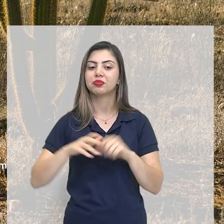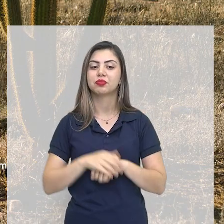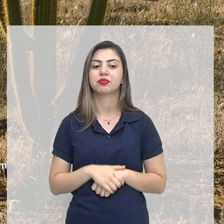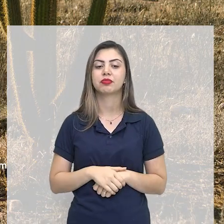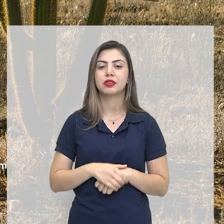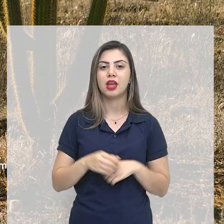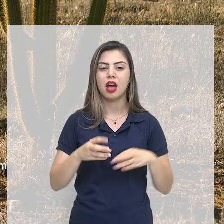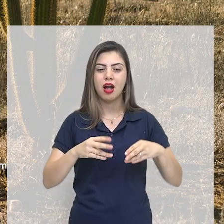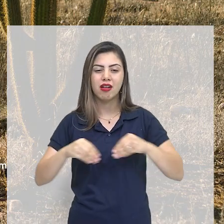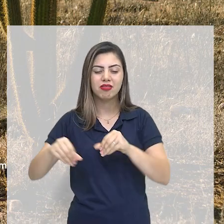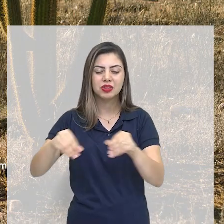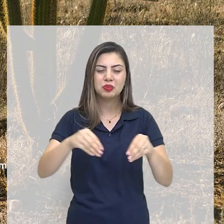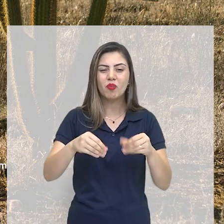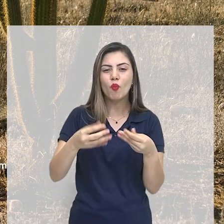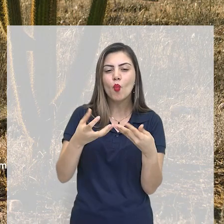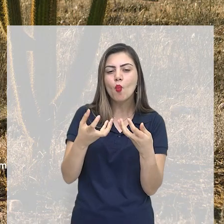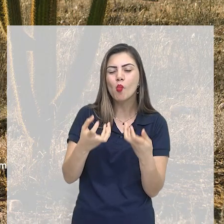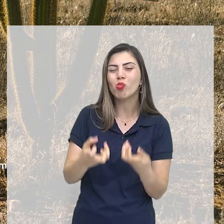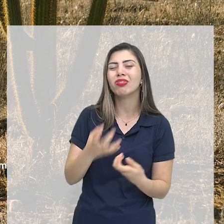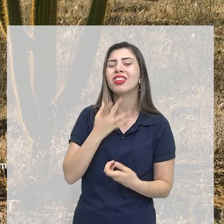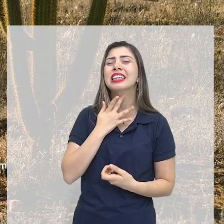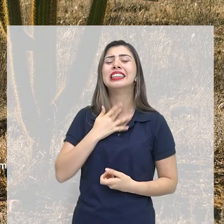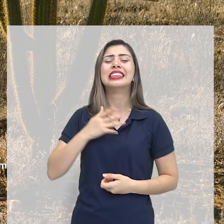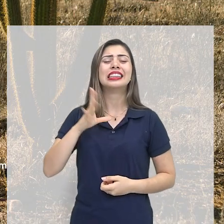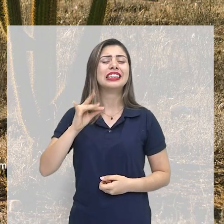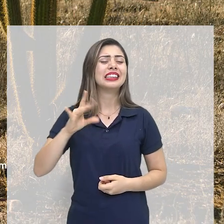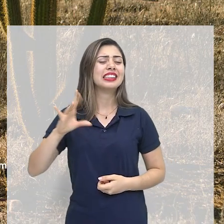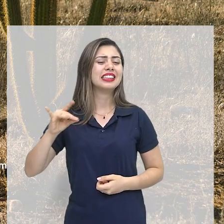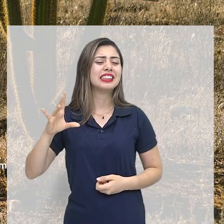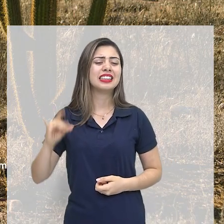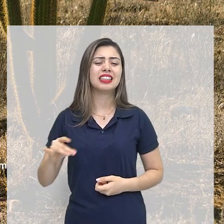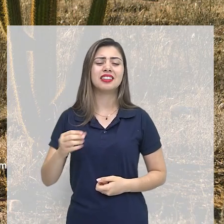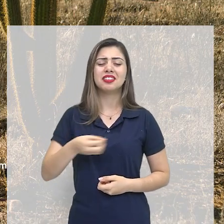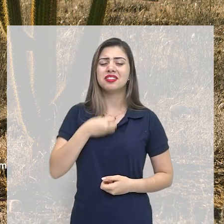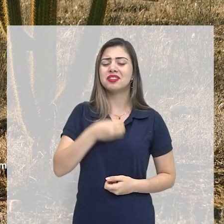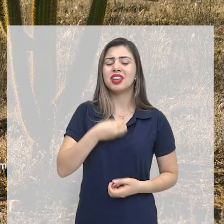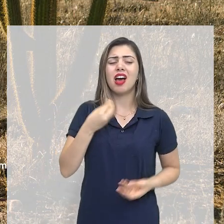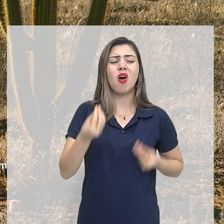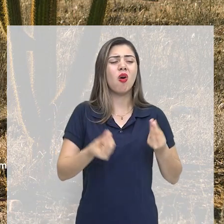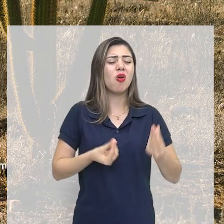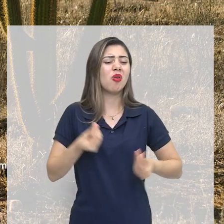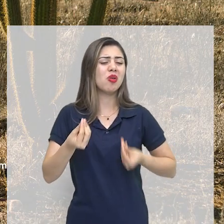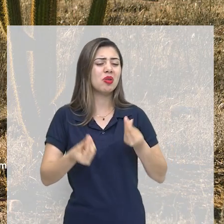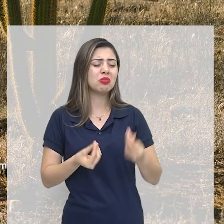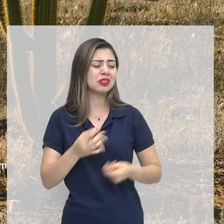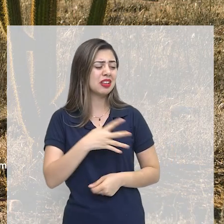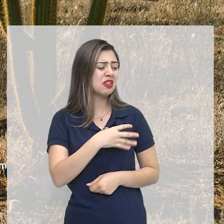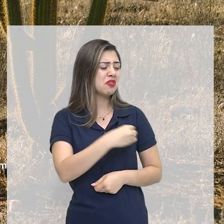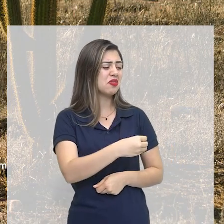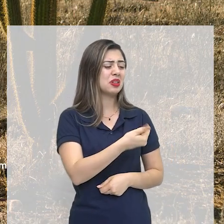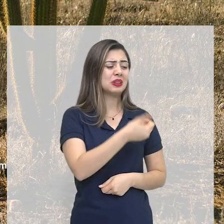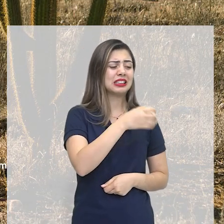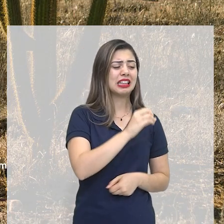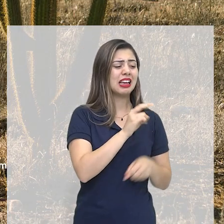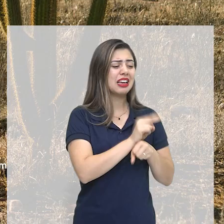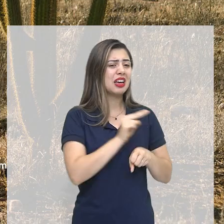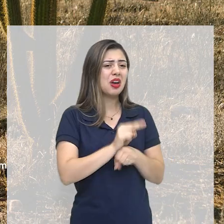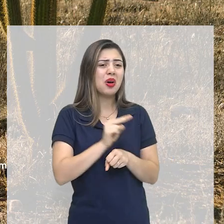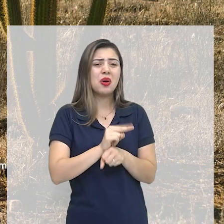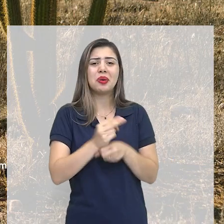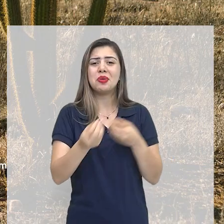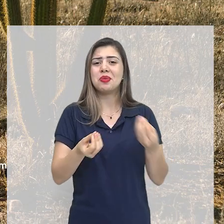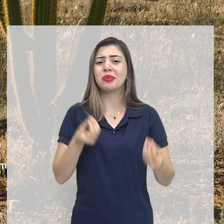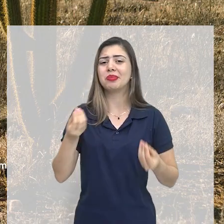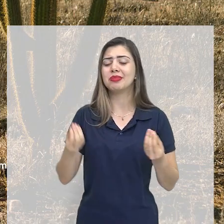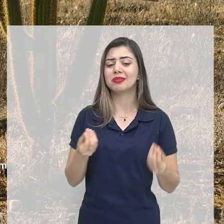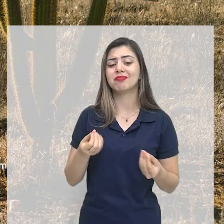A terra seca e a sede de lascar. Sem ter jeito para viver, com desfio para criar.